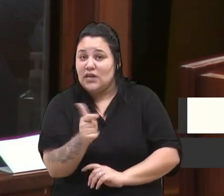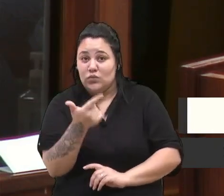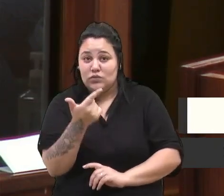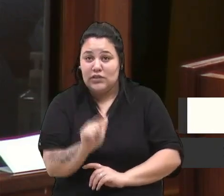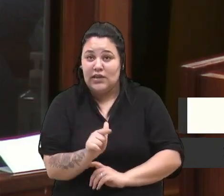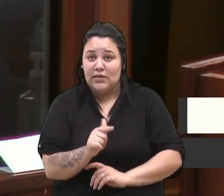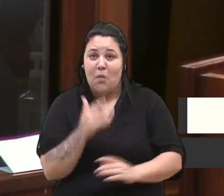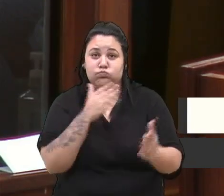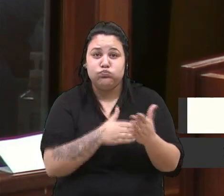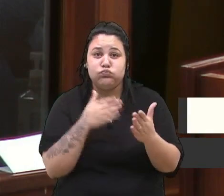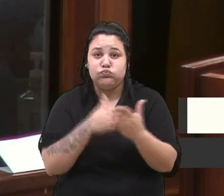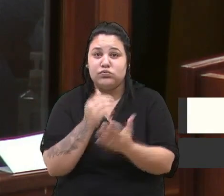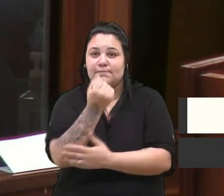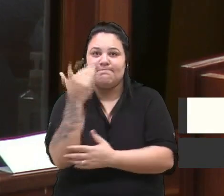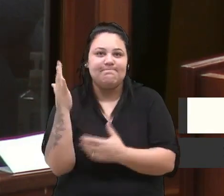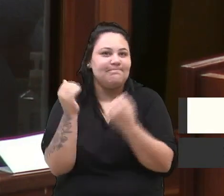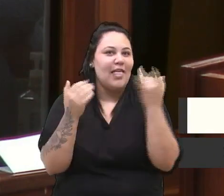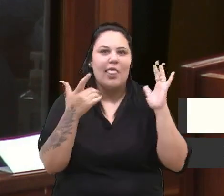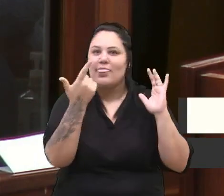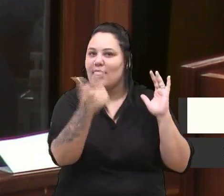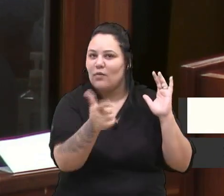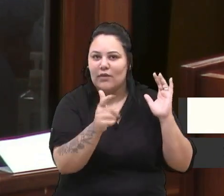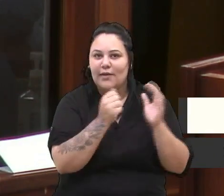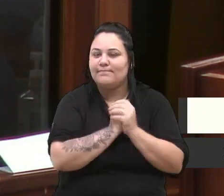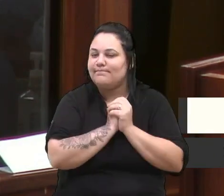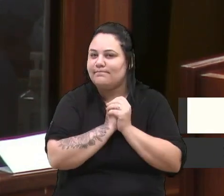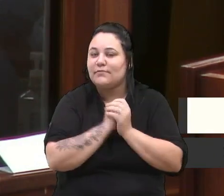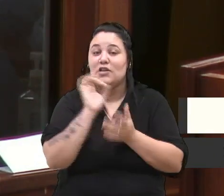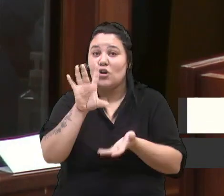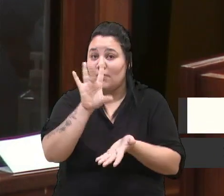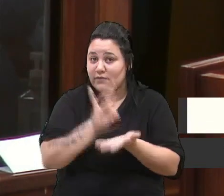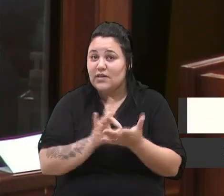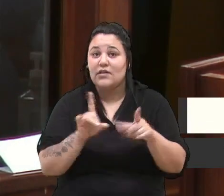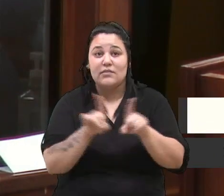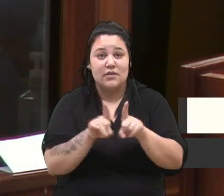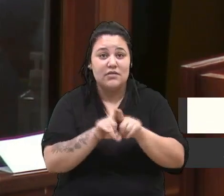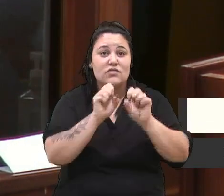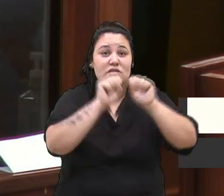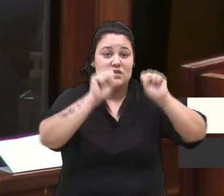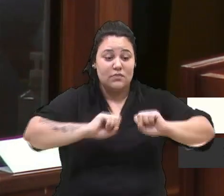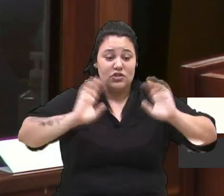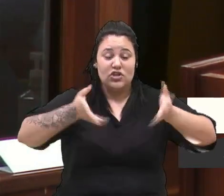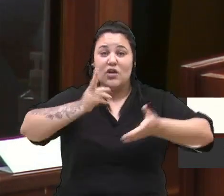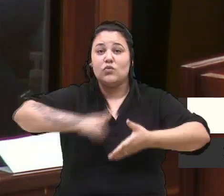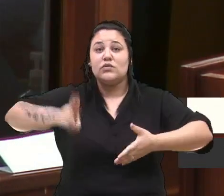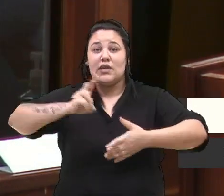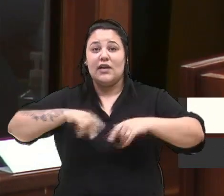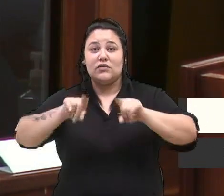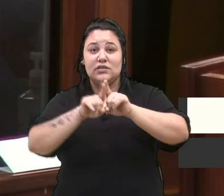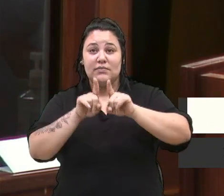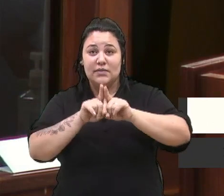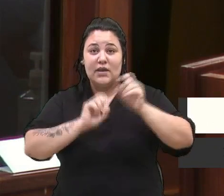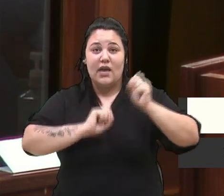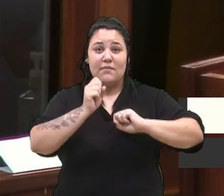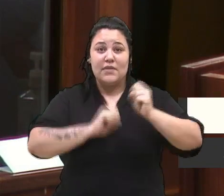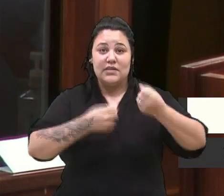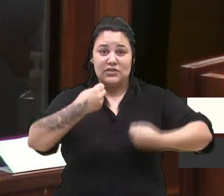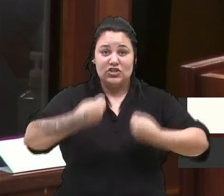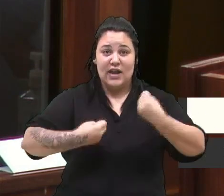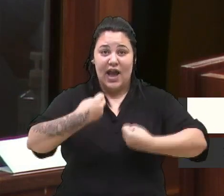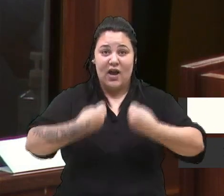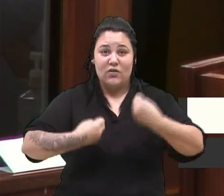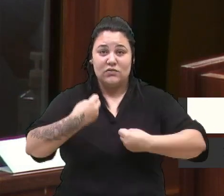restrições ambientais. Apenas para registro, o sistema já é utilizado também pela fabricante de carros Renault,